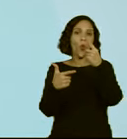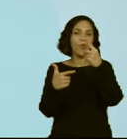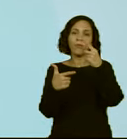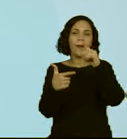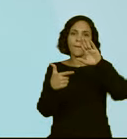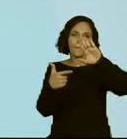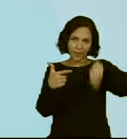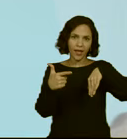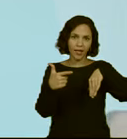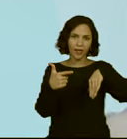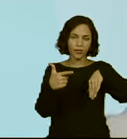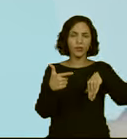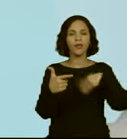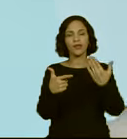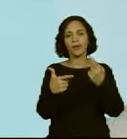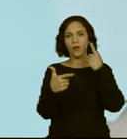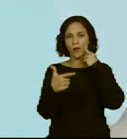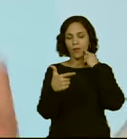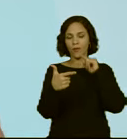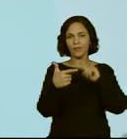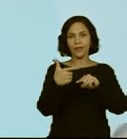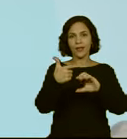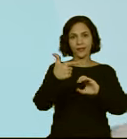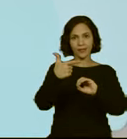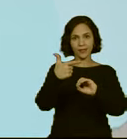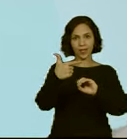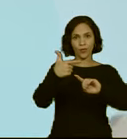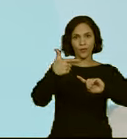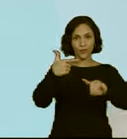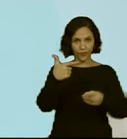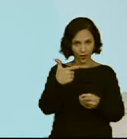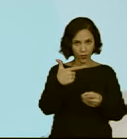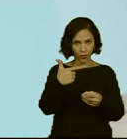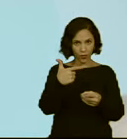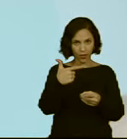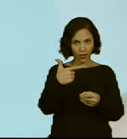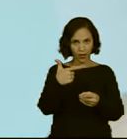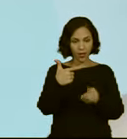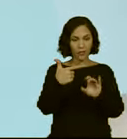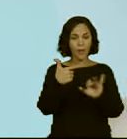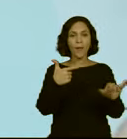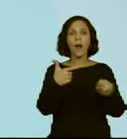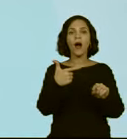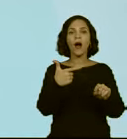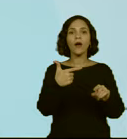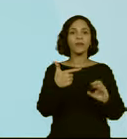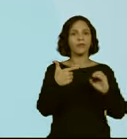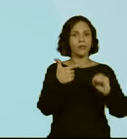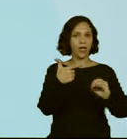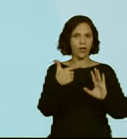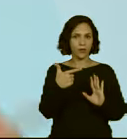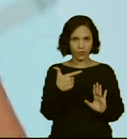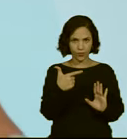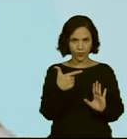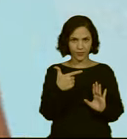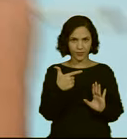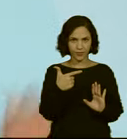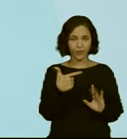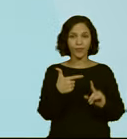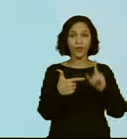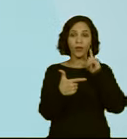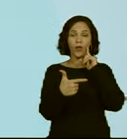vezes 80 já ultrapassar ia Então a gente vai colocar a zero, e aqui a gente vai acrescentar 10 tá